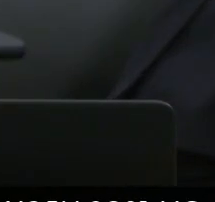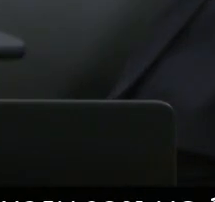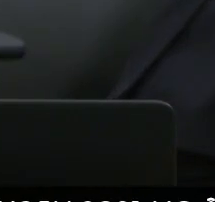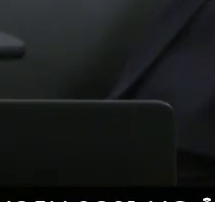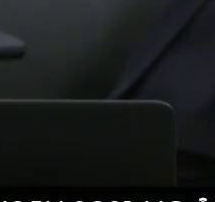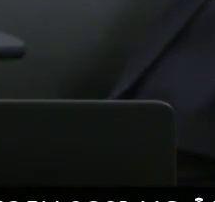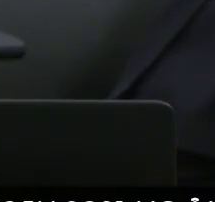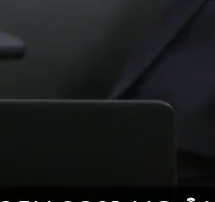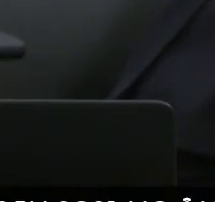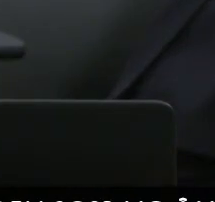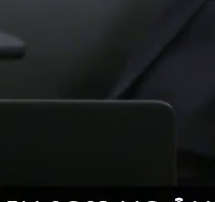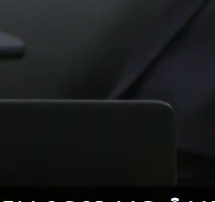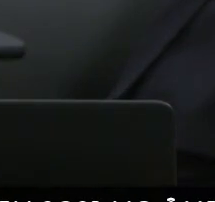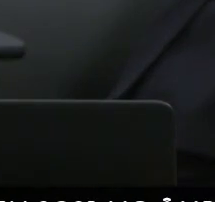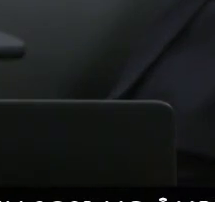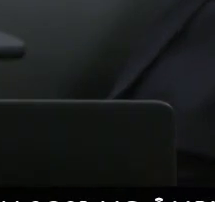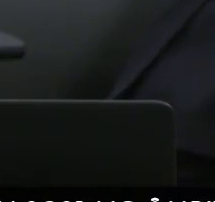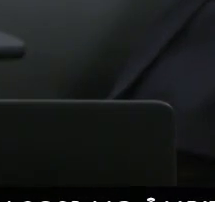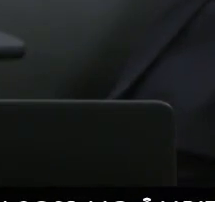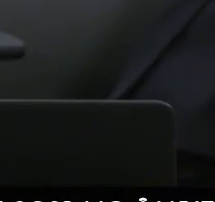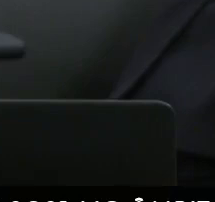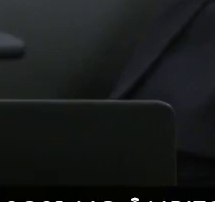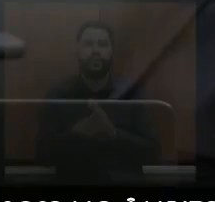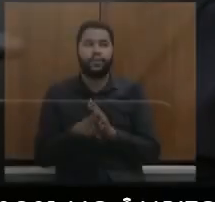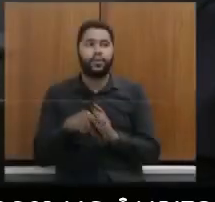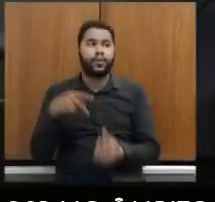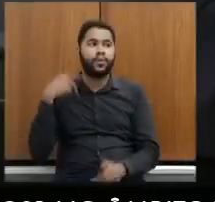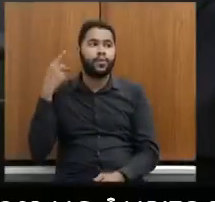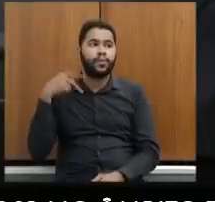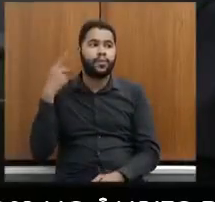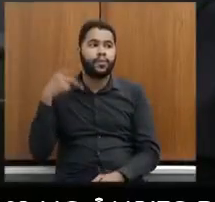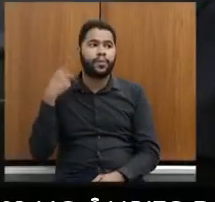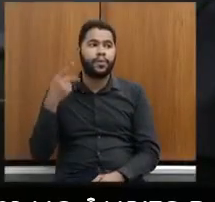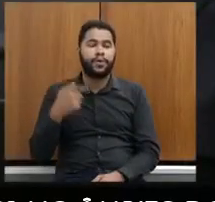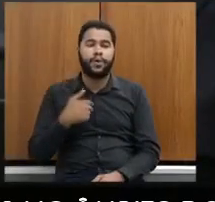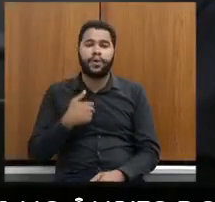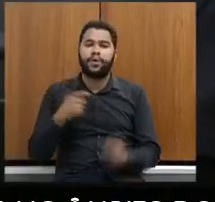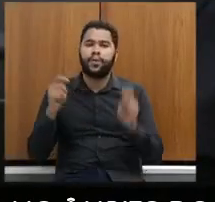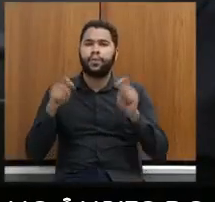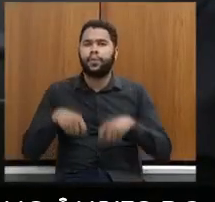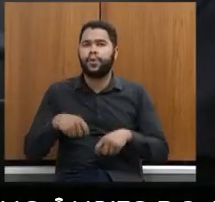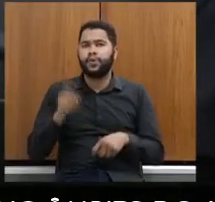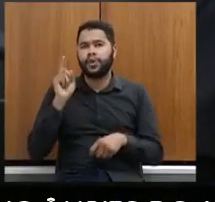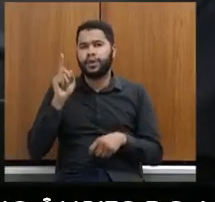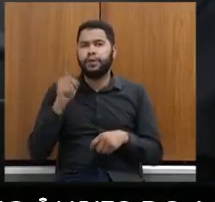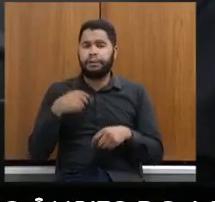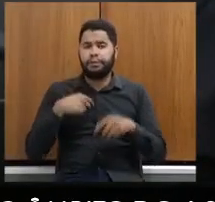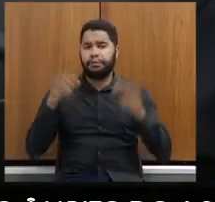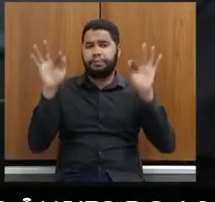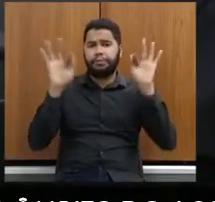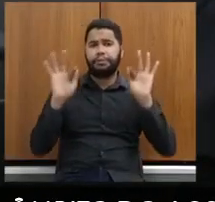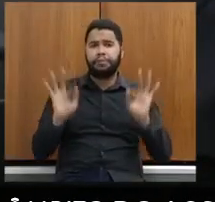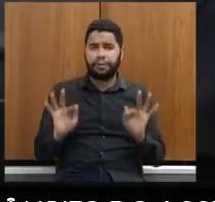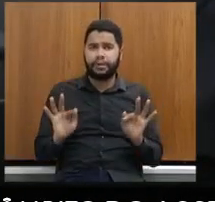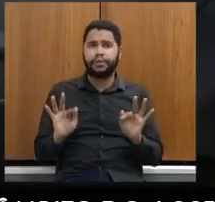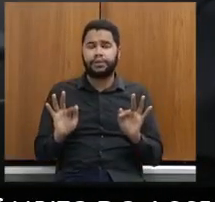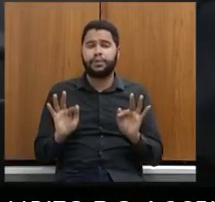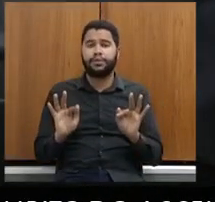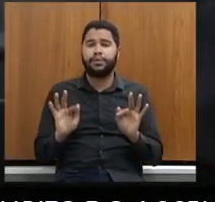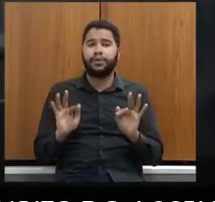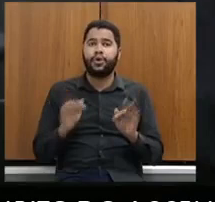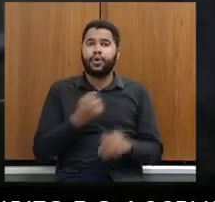não podemos ficar dependente de emenda parlamentar eu poderia falar senhora Tô muito feliz